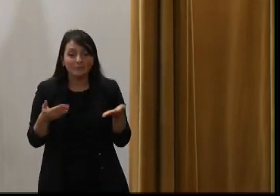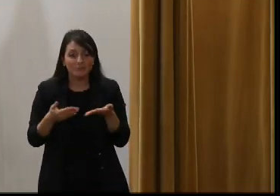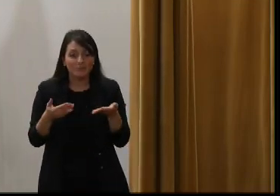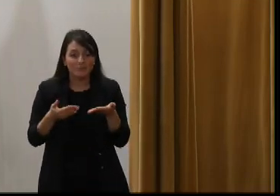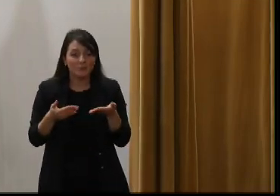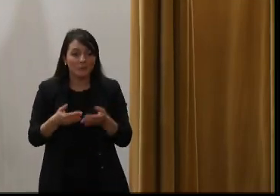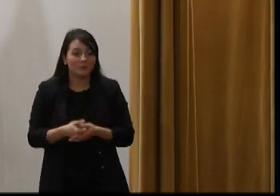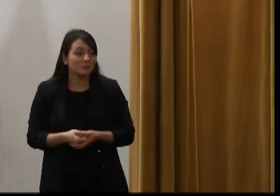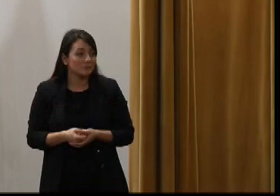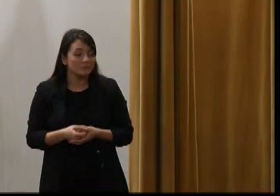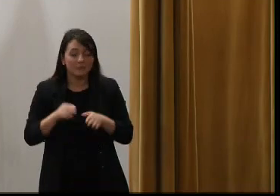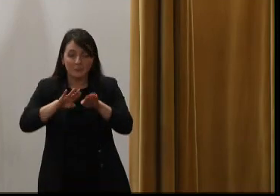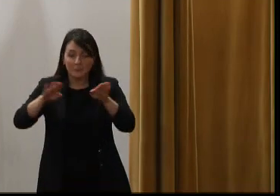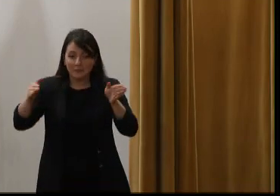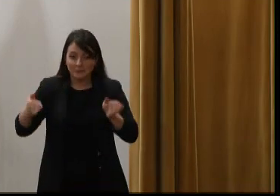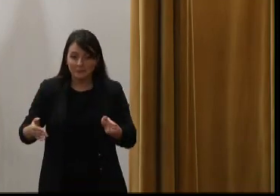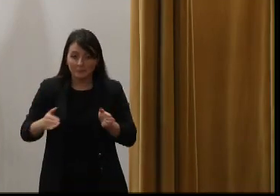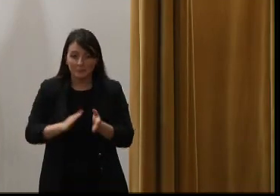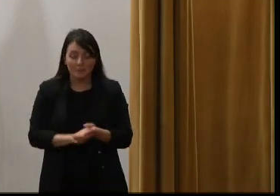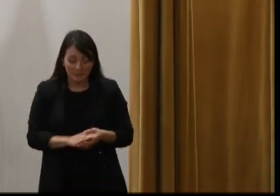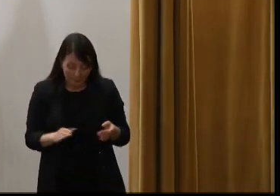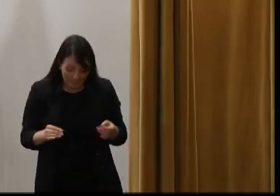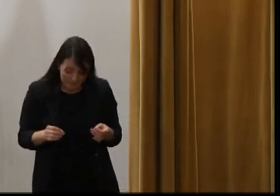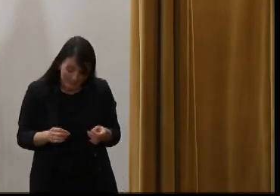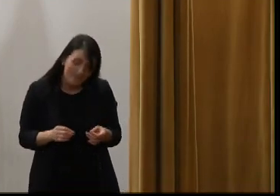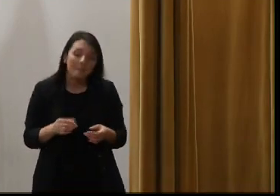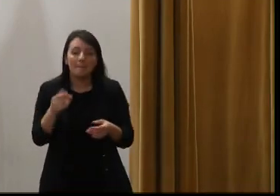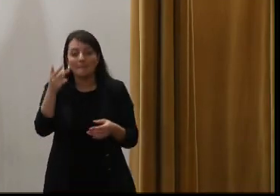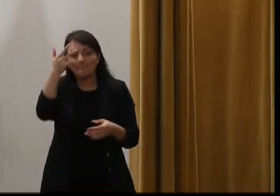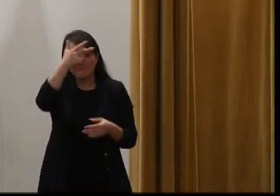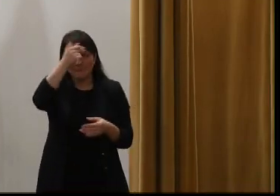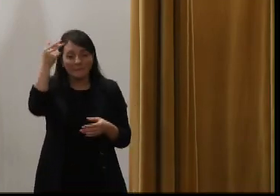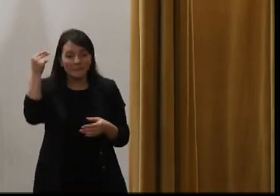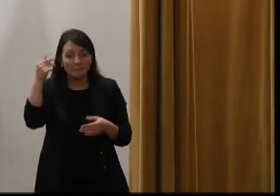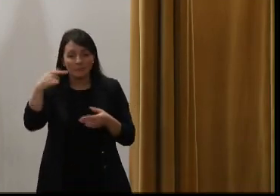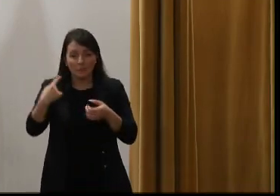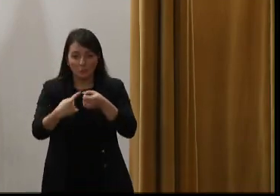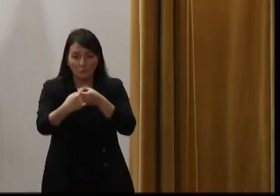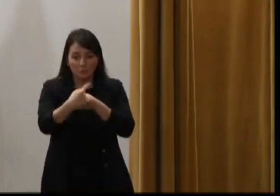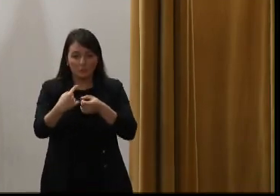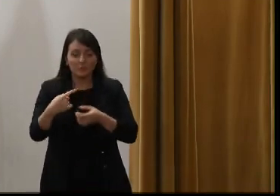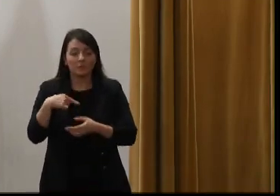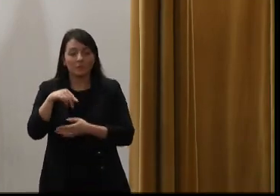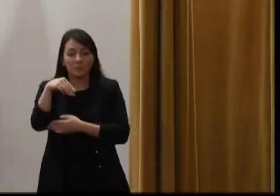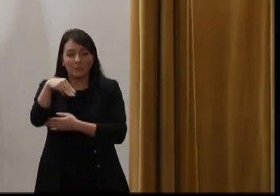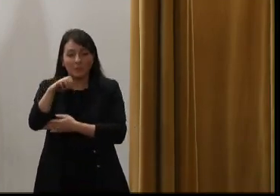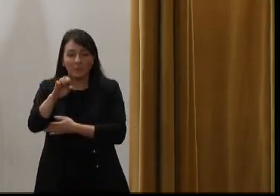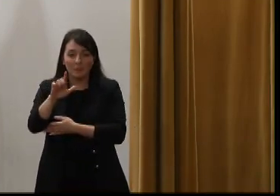mesa. O excelentíssimo senhor prefeito municipal, Sebastião Melo.